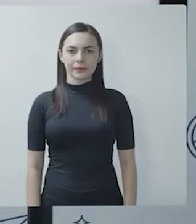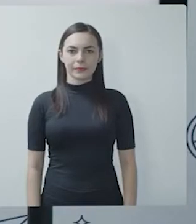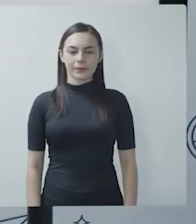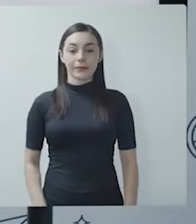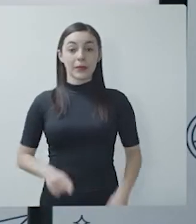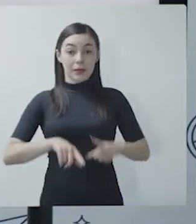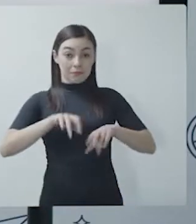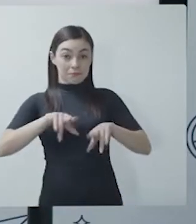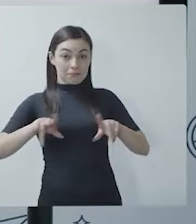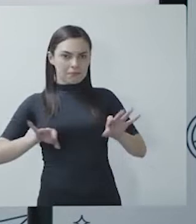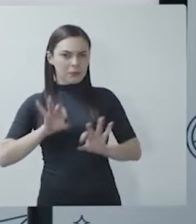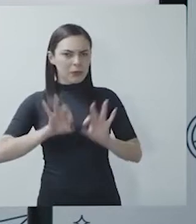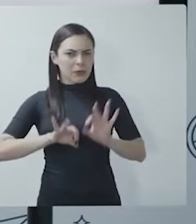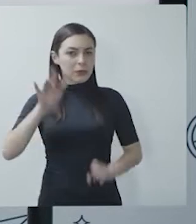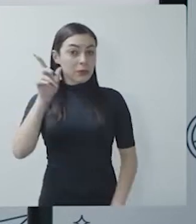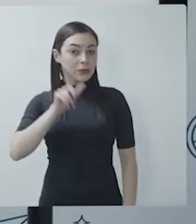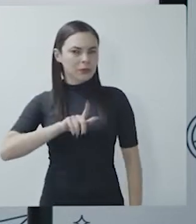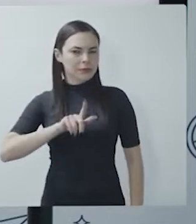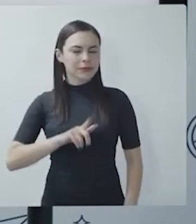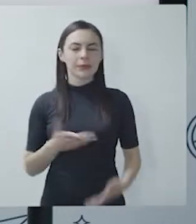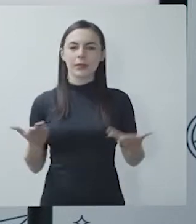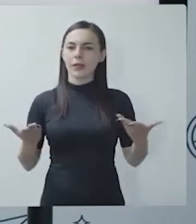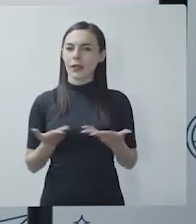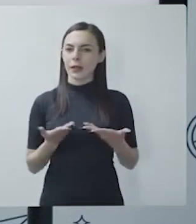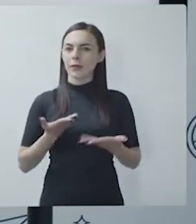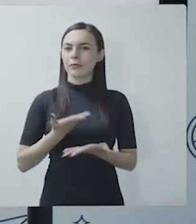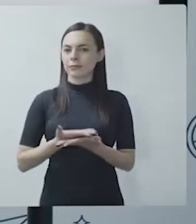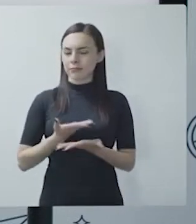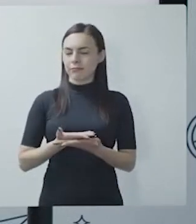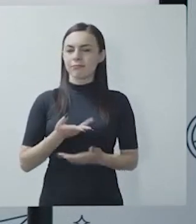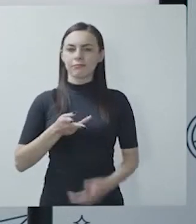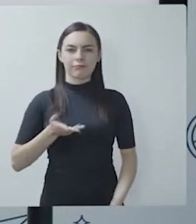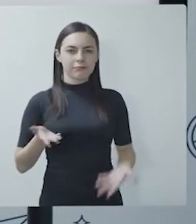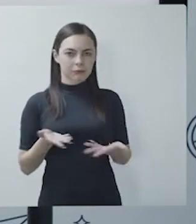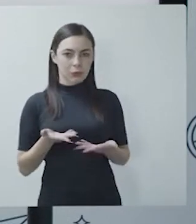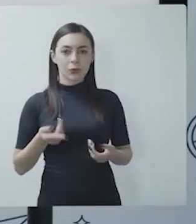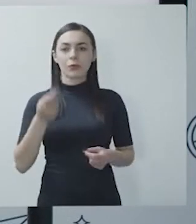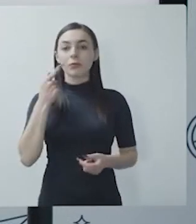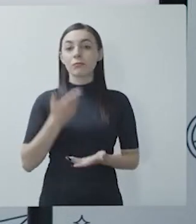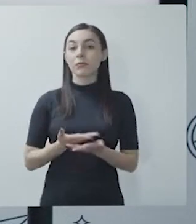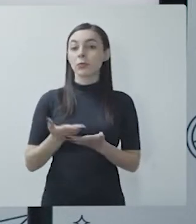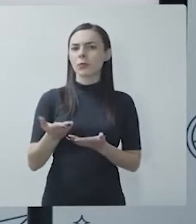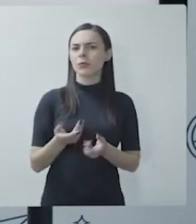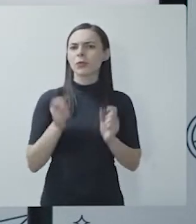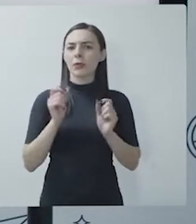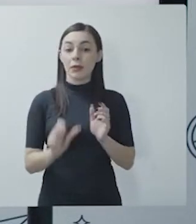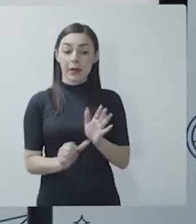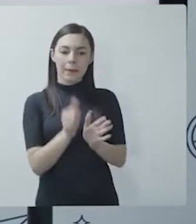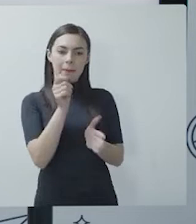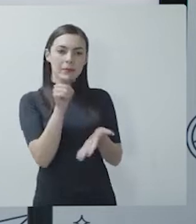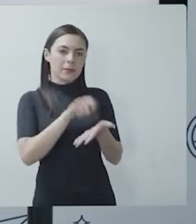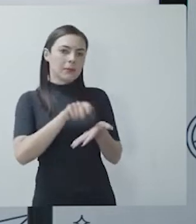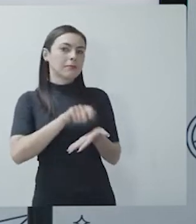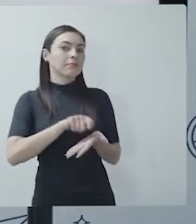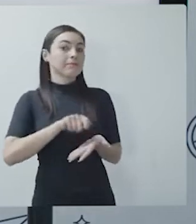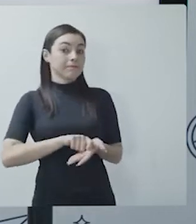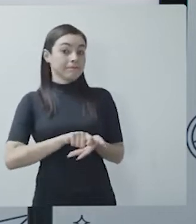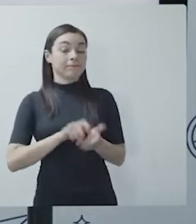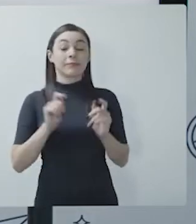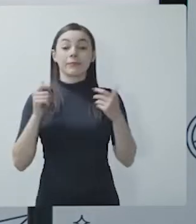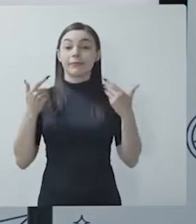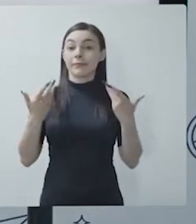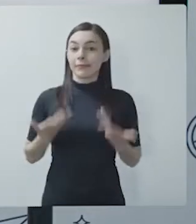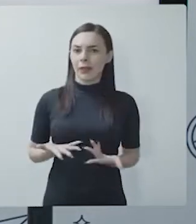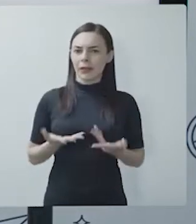conseguir organizar os materiais? Então vamos lá, vamos para a nossa aula de hoje. Vamos começar com o primeiro registro de hoje.